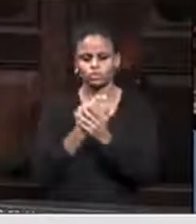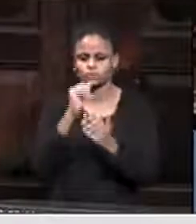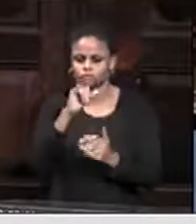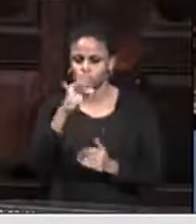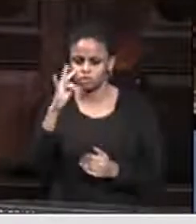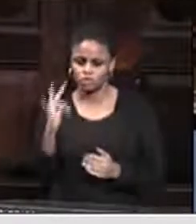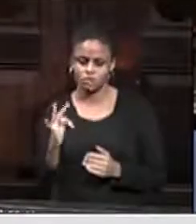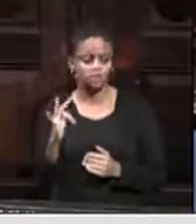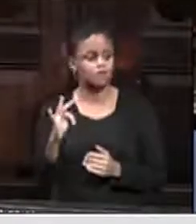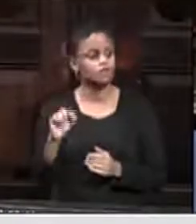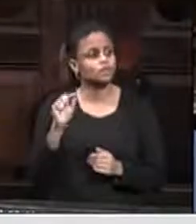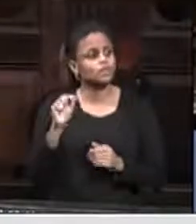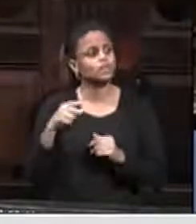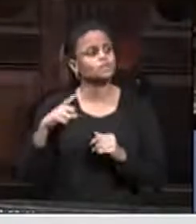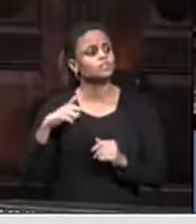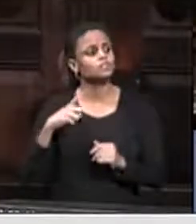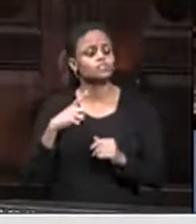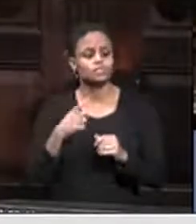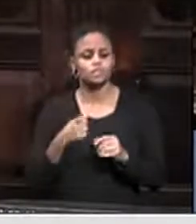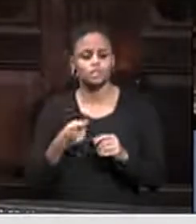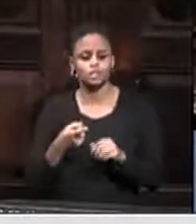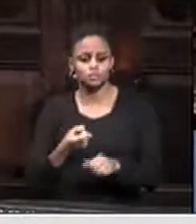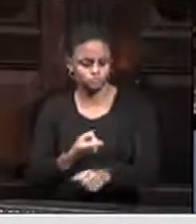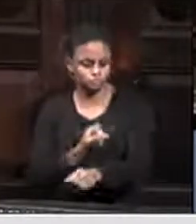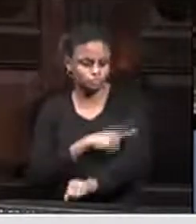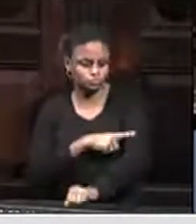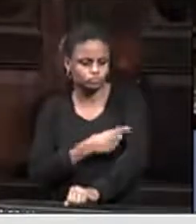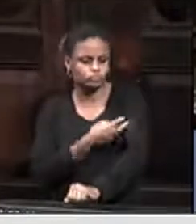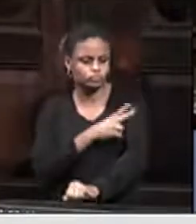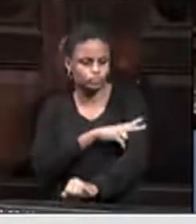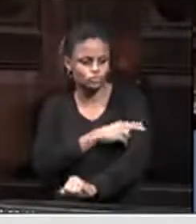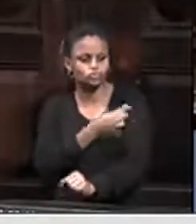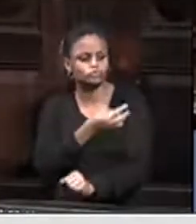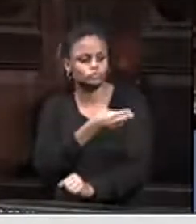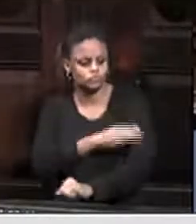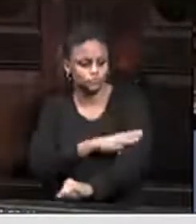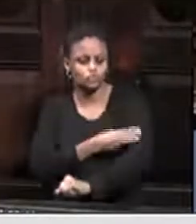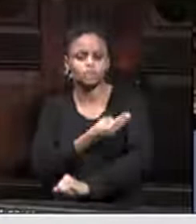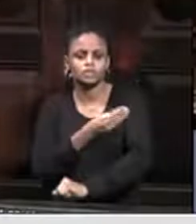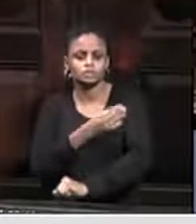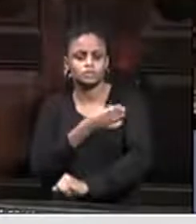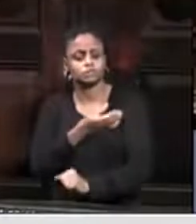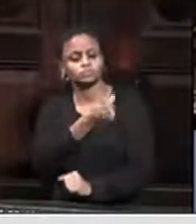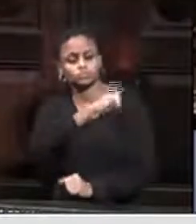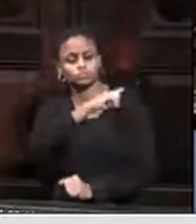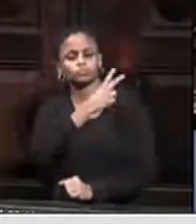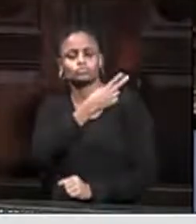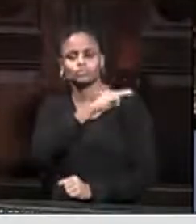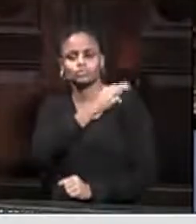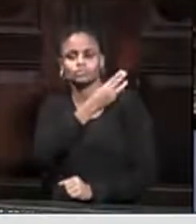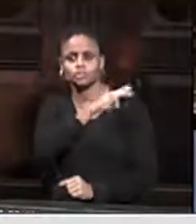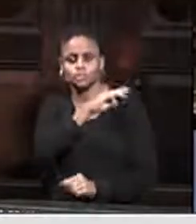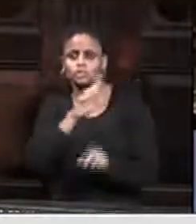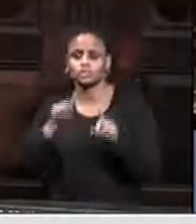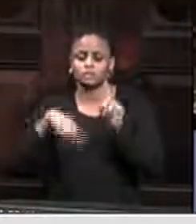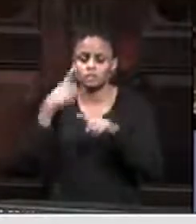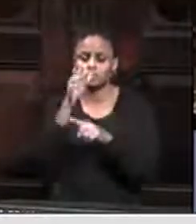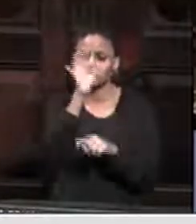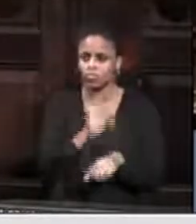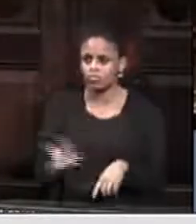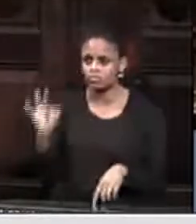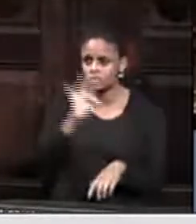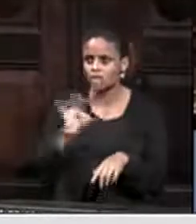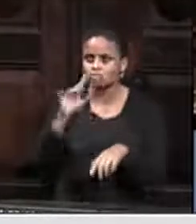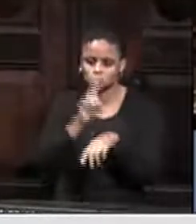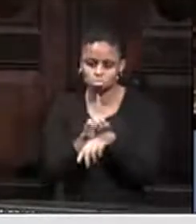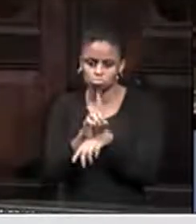que vai do nível médio técnico até o doutorado, como também garantir, como um veio